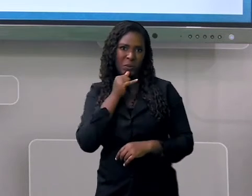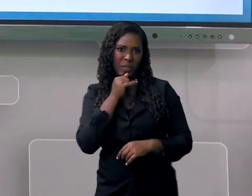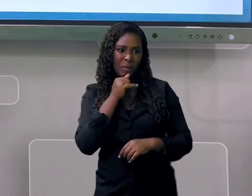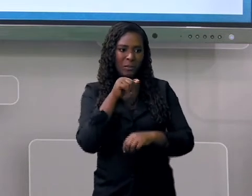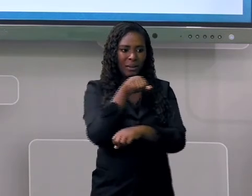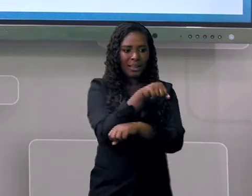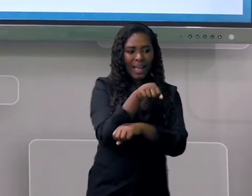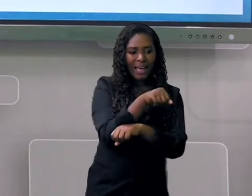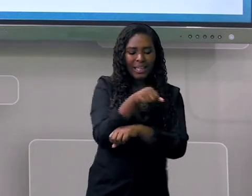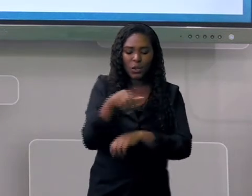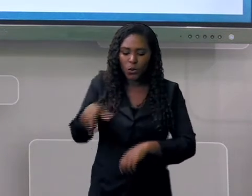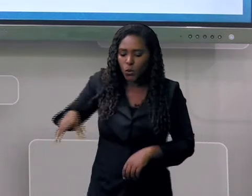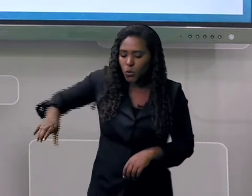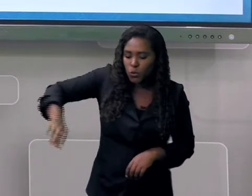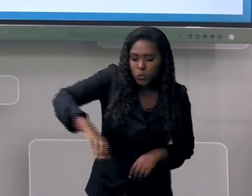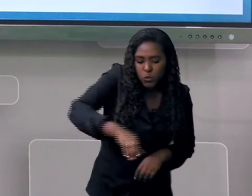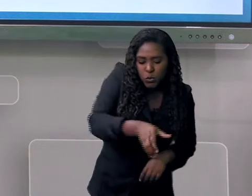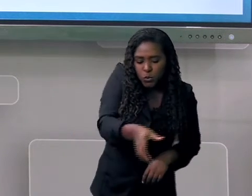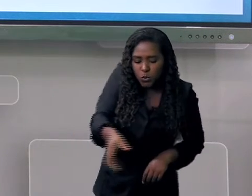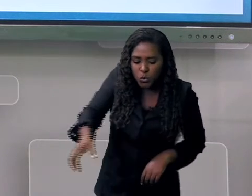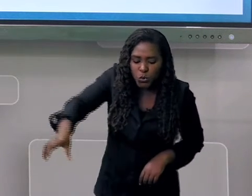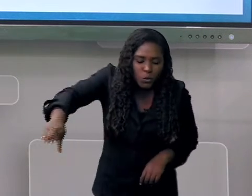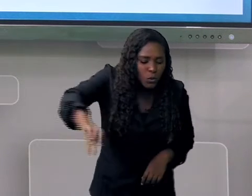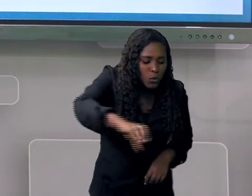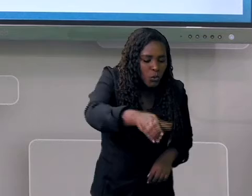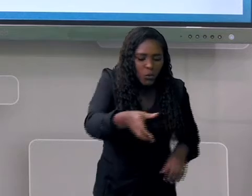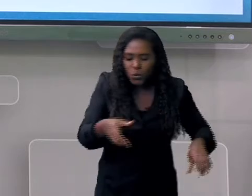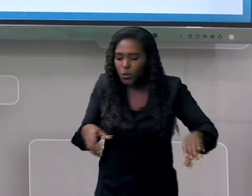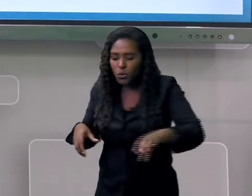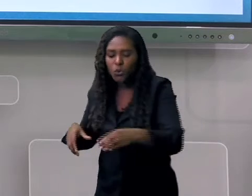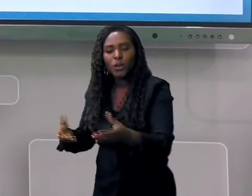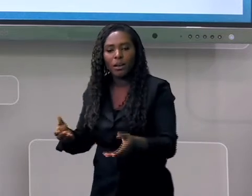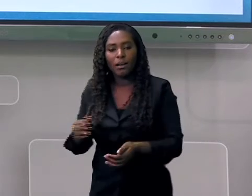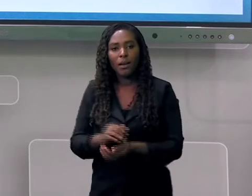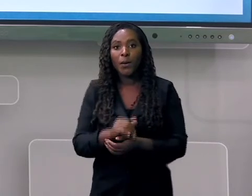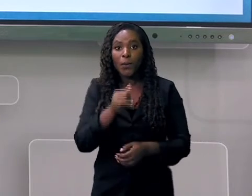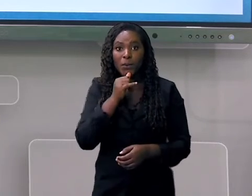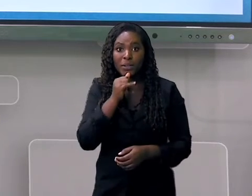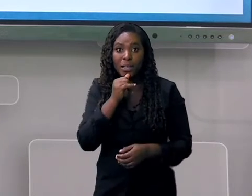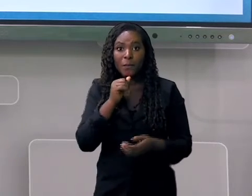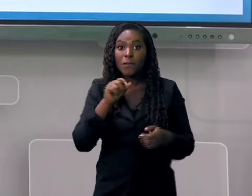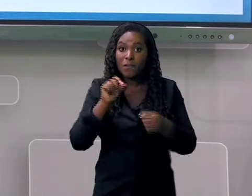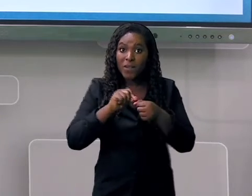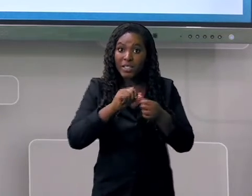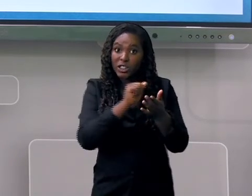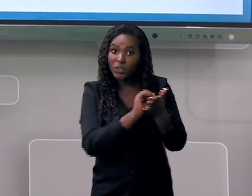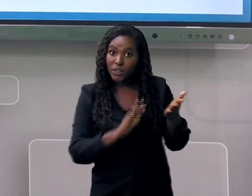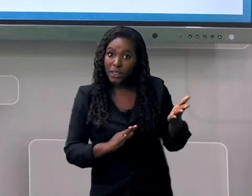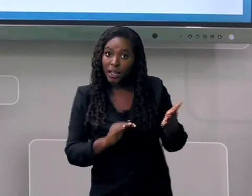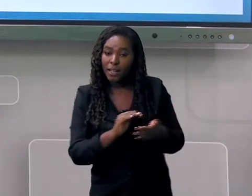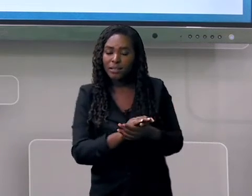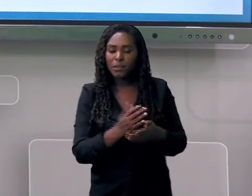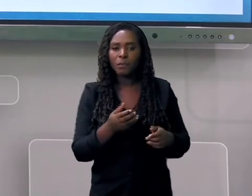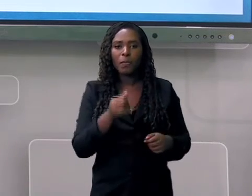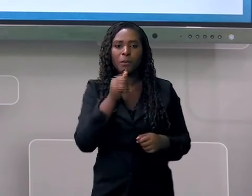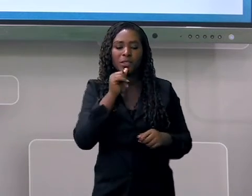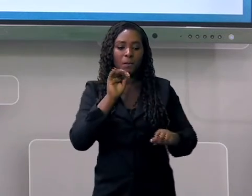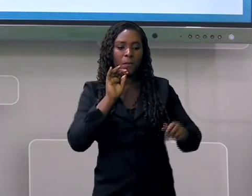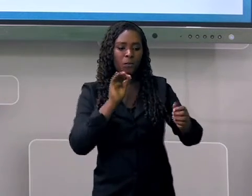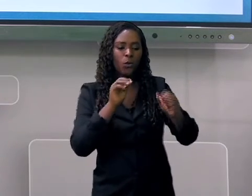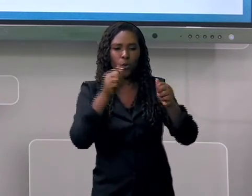comece a colocar esses carros nas atividades. Você pode dizer que o carro buzinou, aí você faz fofó. Como é que o carro fez? Para ele te